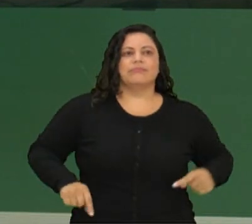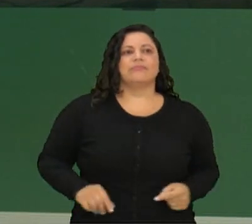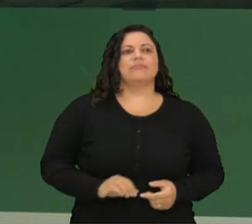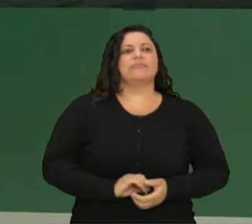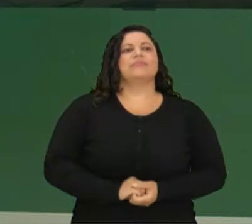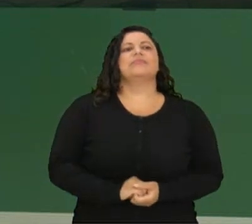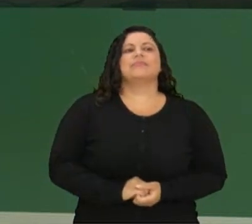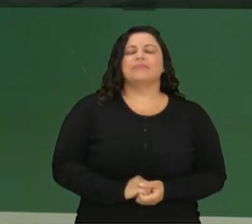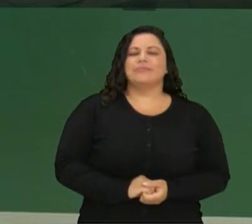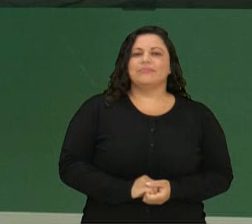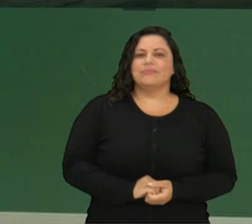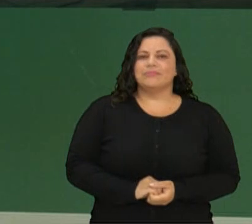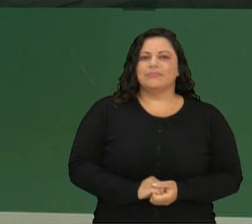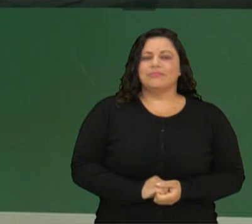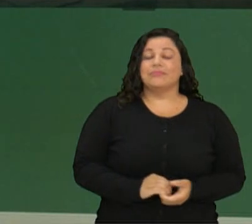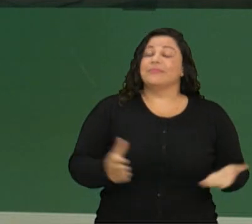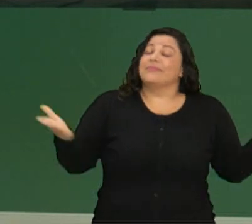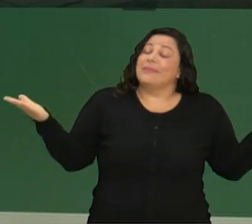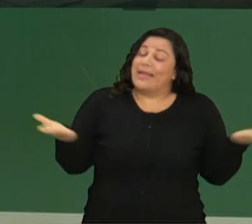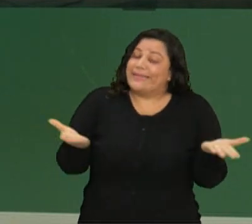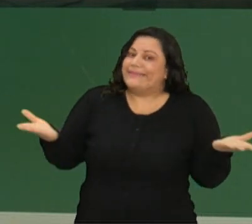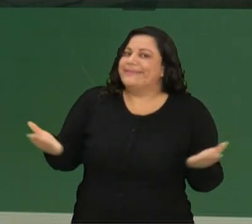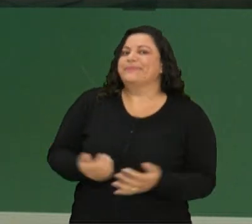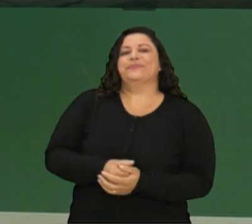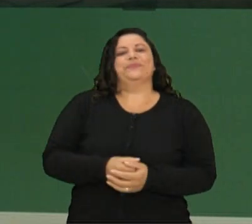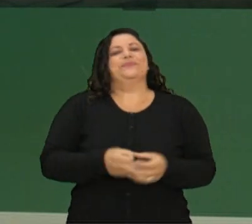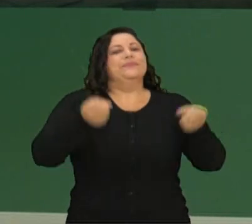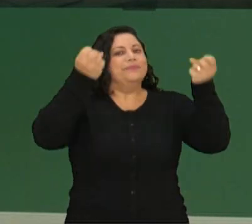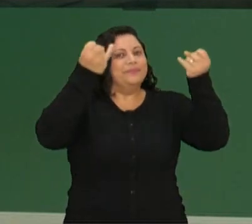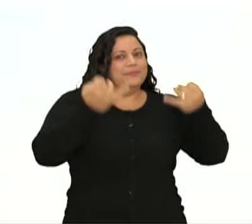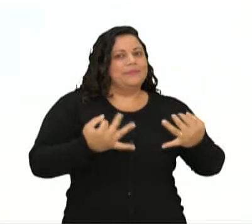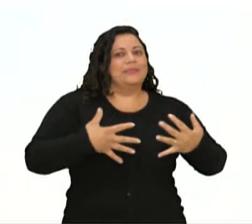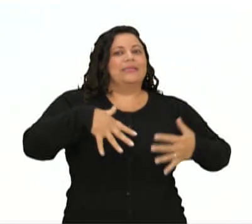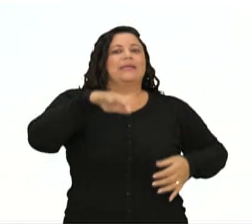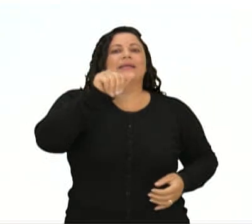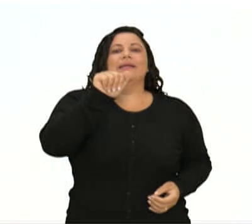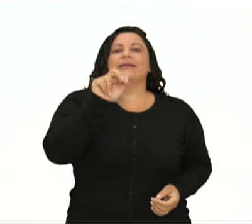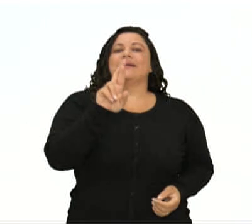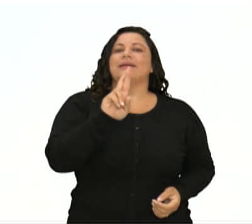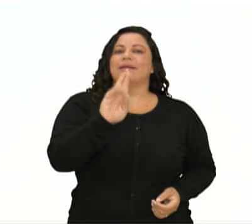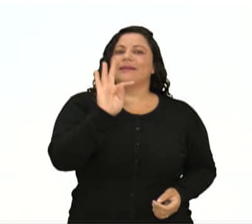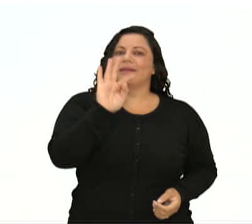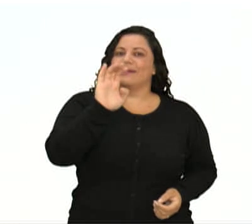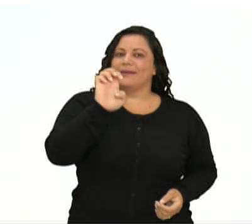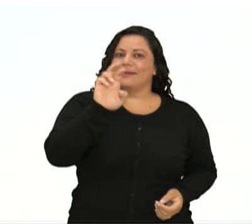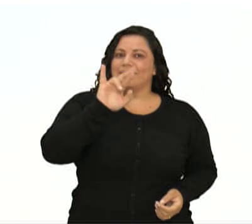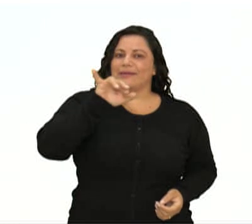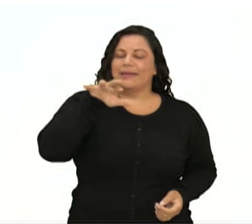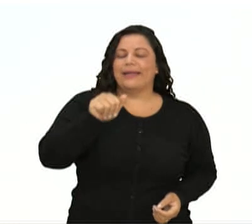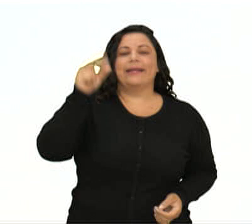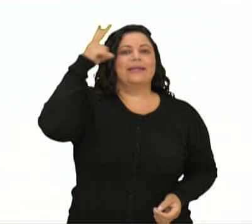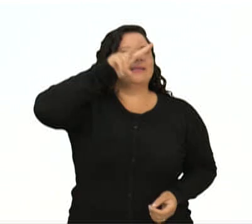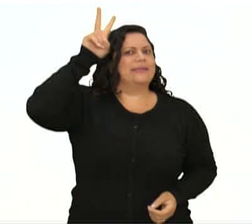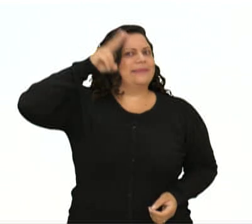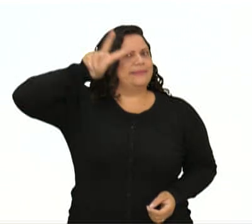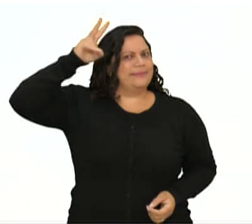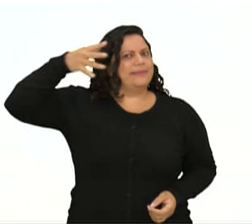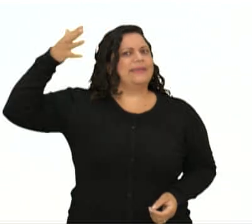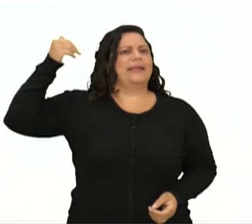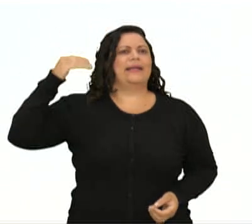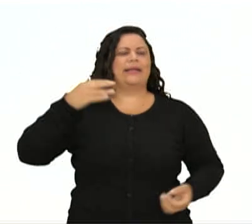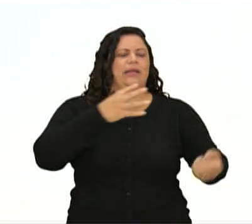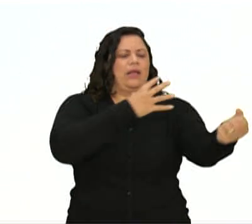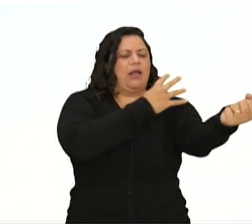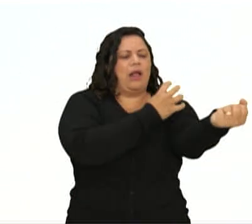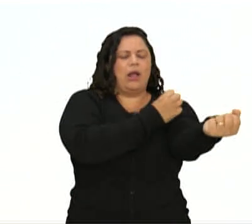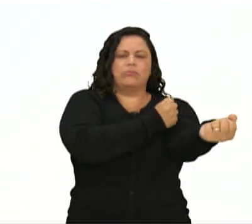E aí, então, falando em artéria, né, não podemos deixar de relembrar, porque a gente já falou sobre isso, a pressão